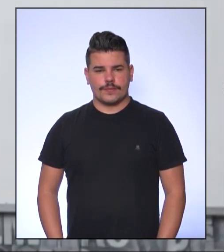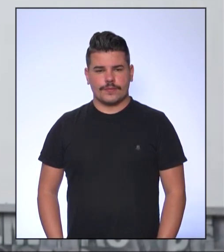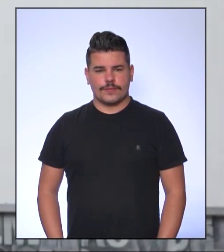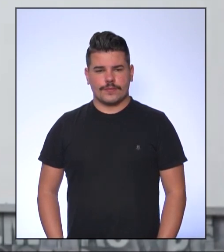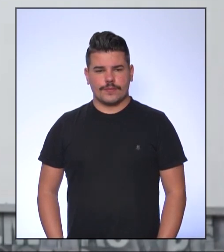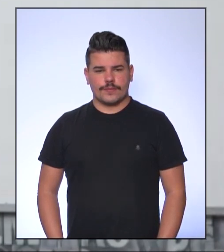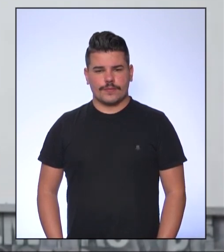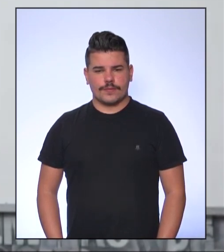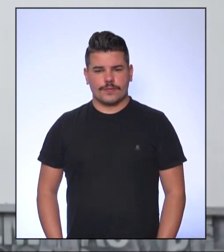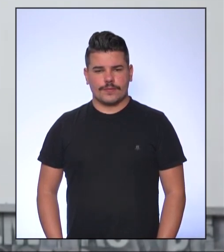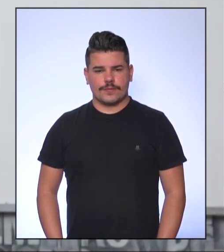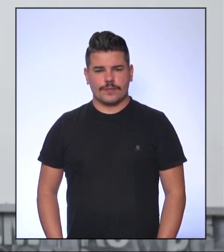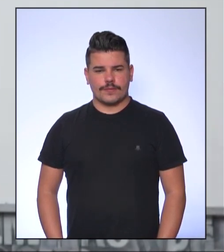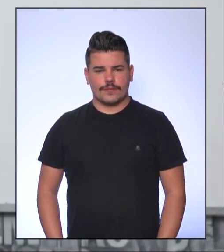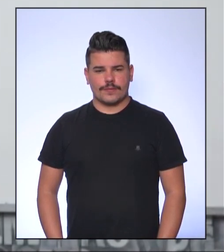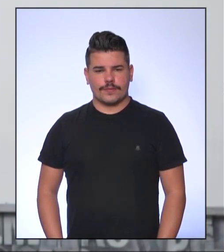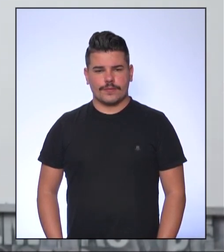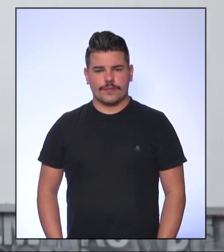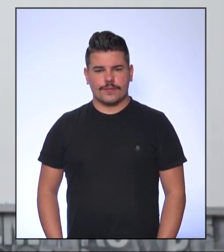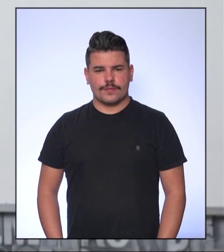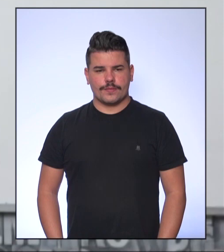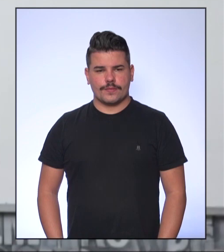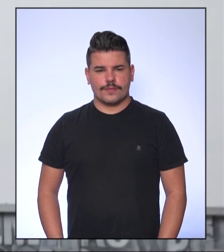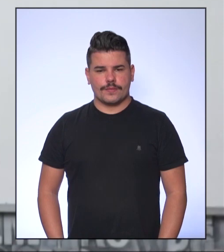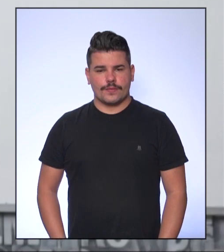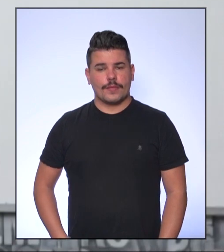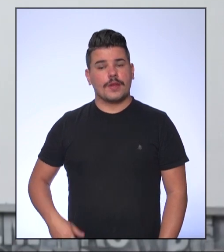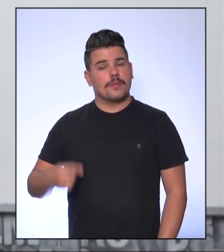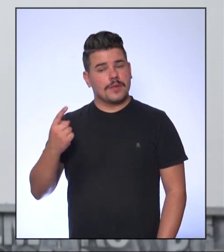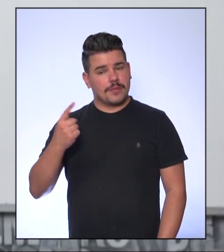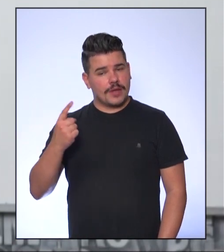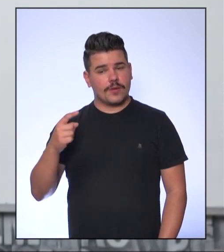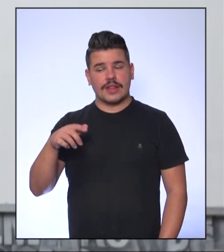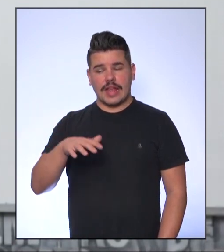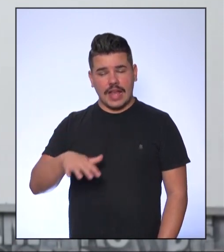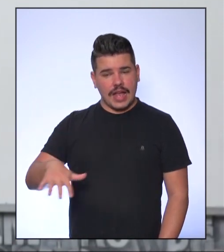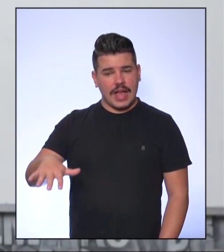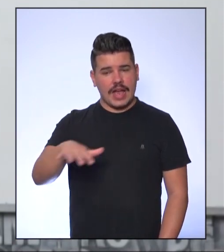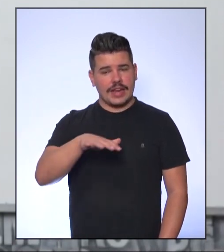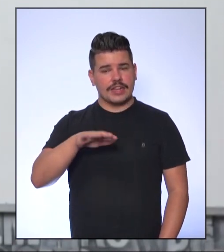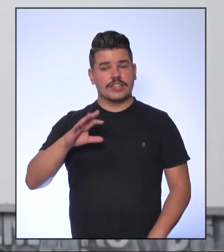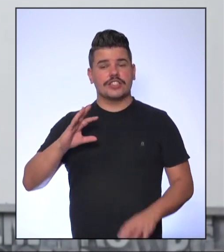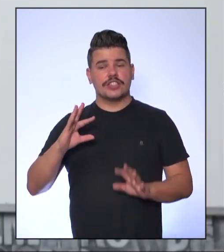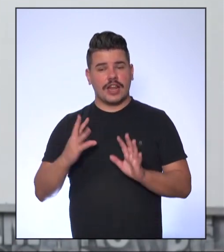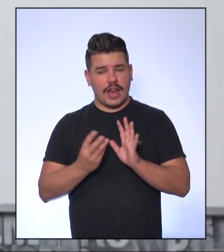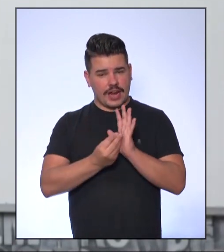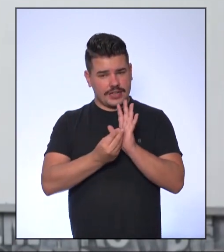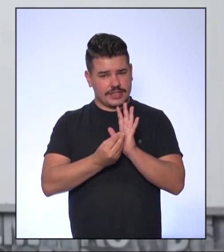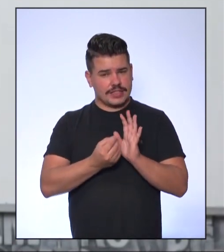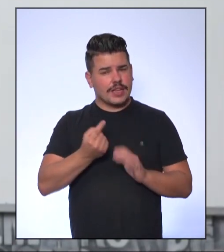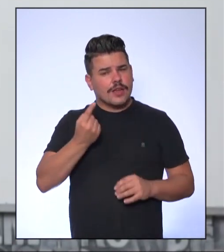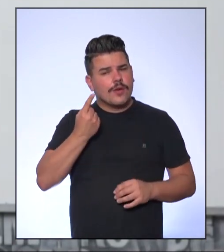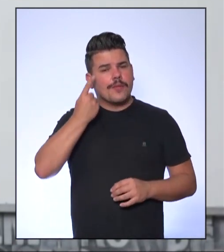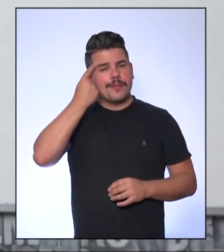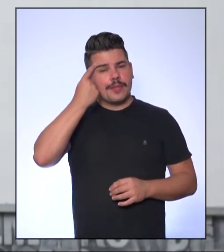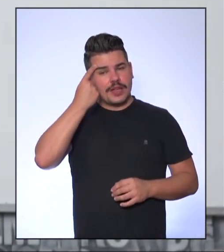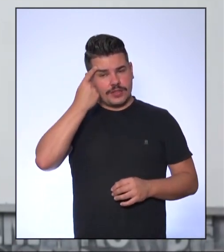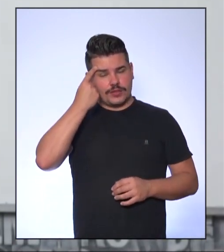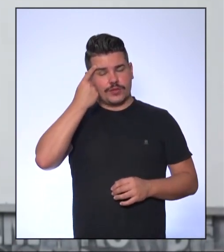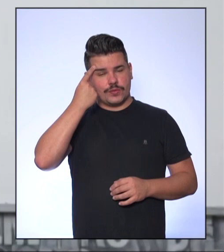sempre que eu penso em renascimento cultural, vem à minha cabeça